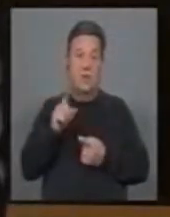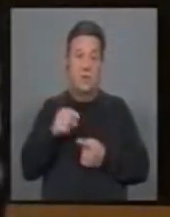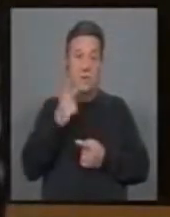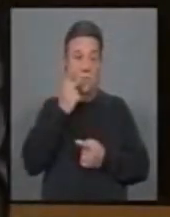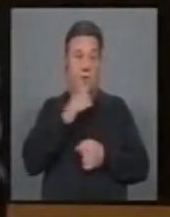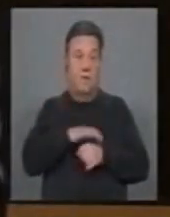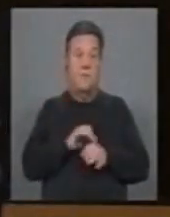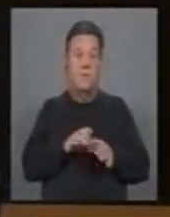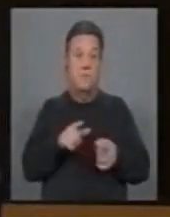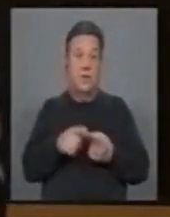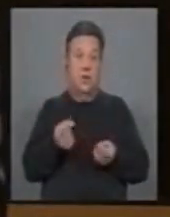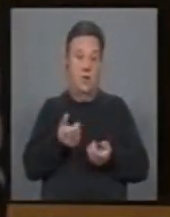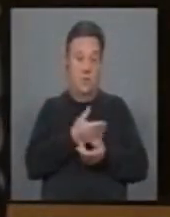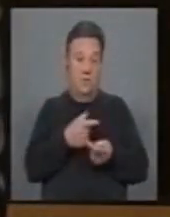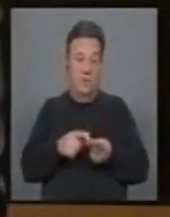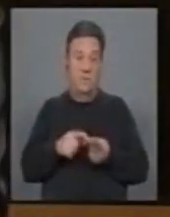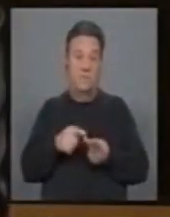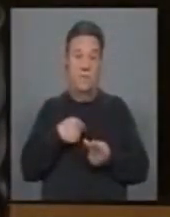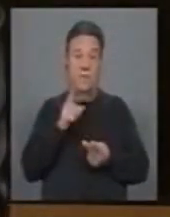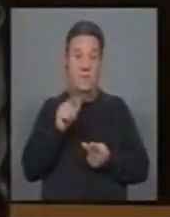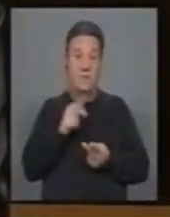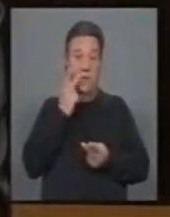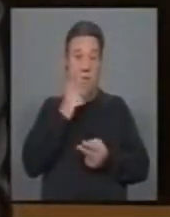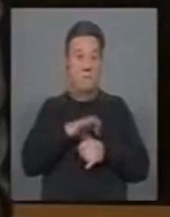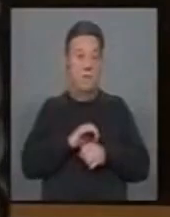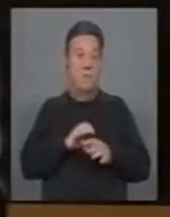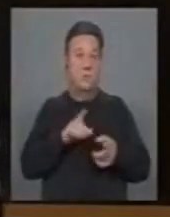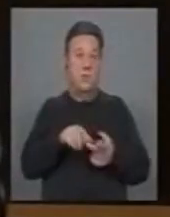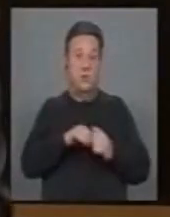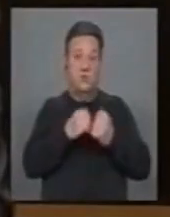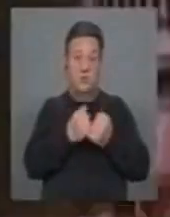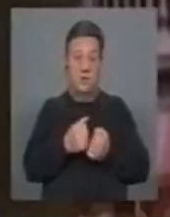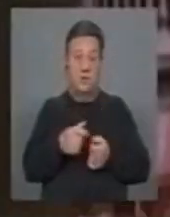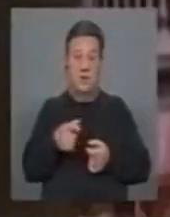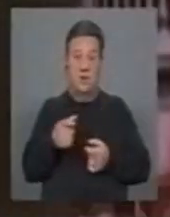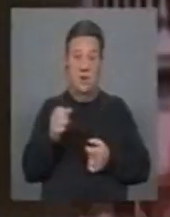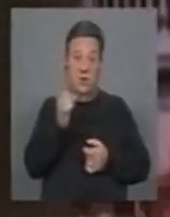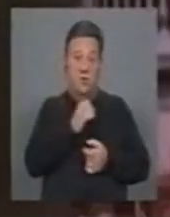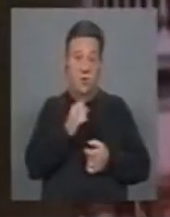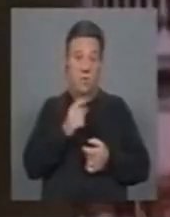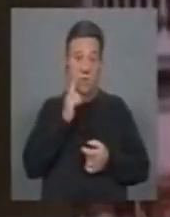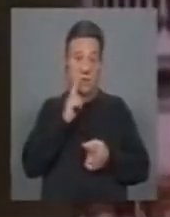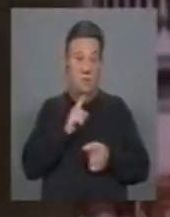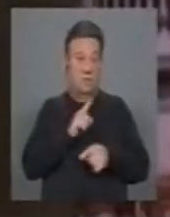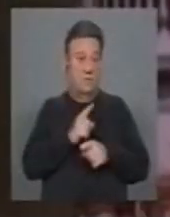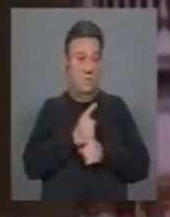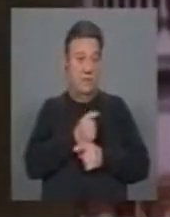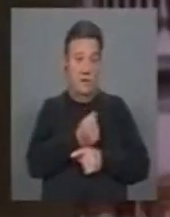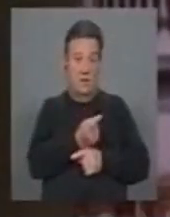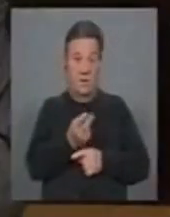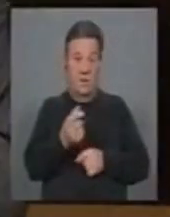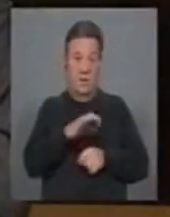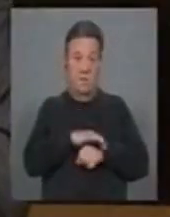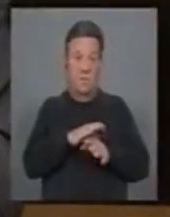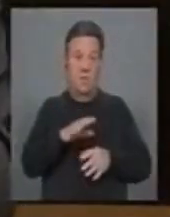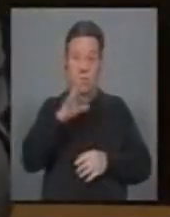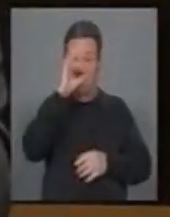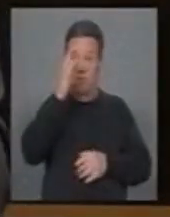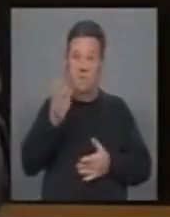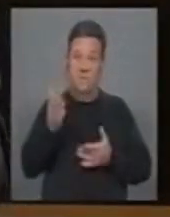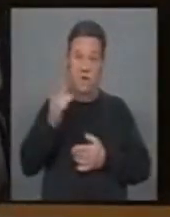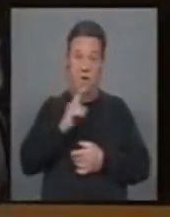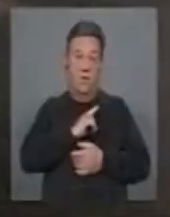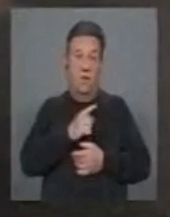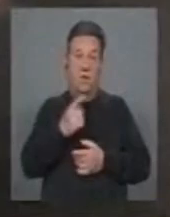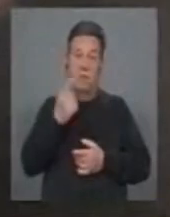perante também uma pandemia Economica estamos perante uma pandemia social e a Nenhuma destas planetas o governo tem tido coragem não